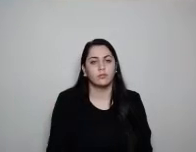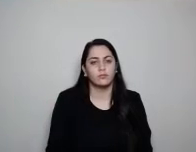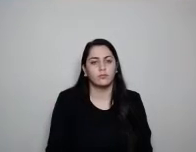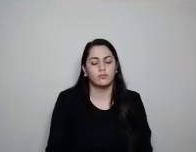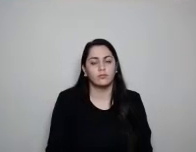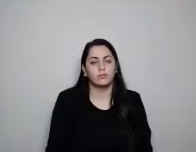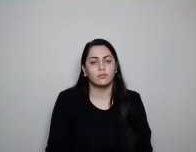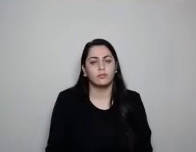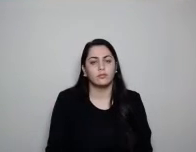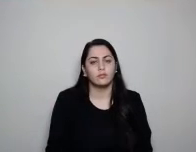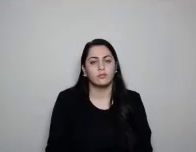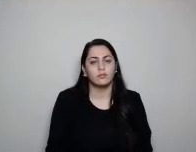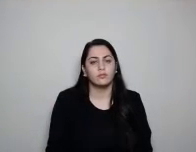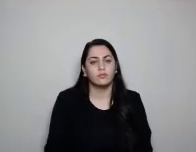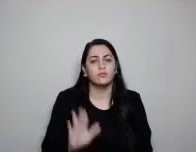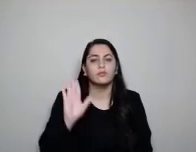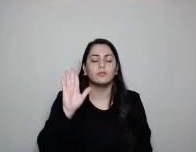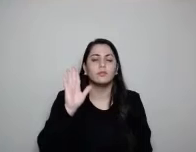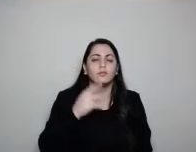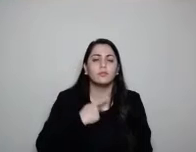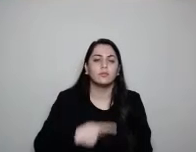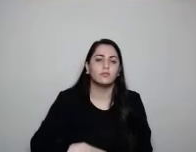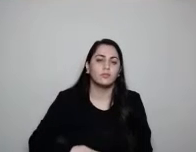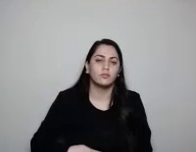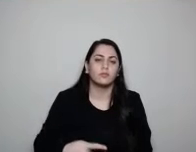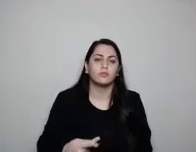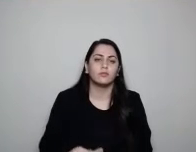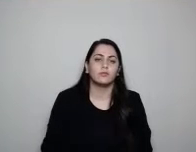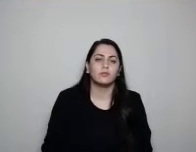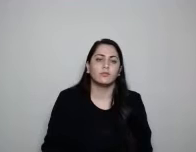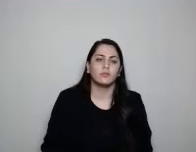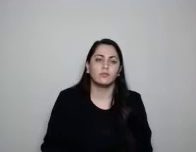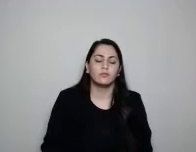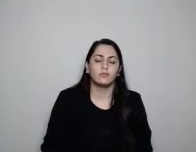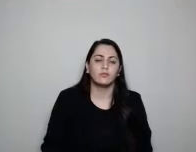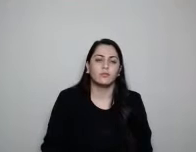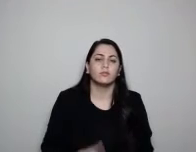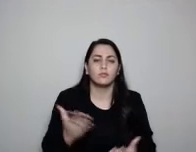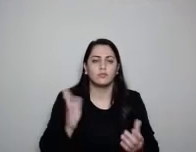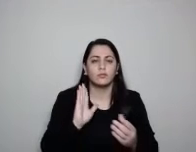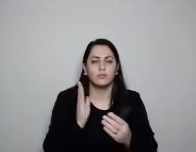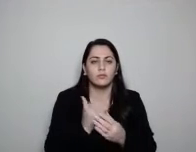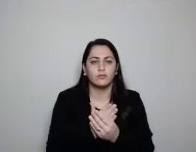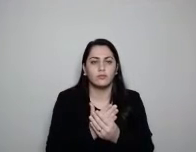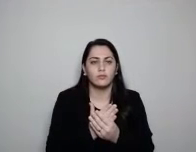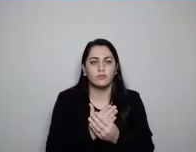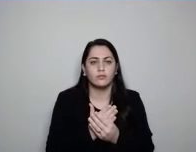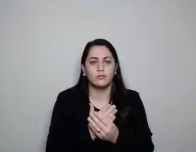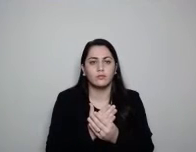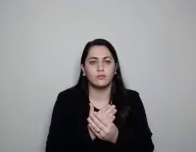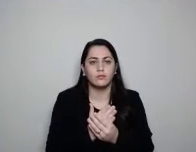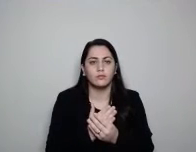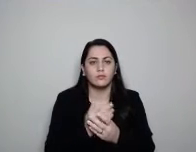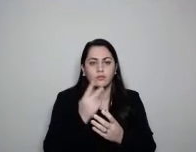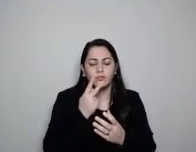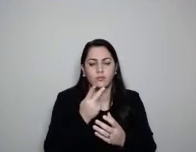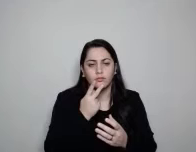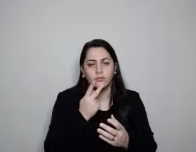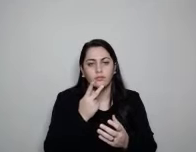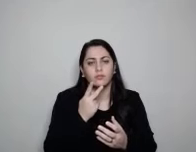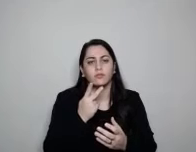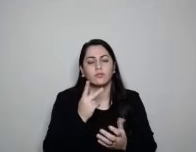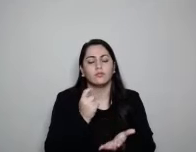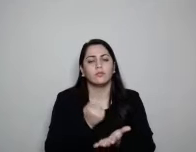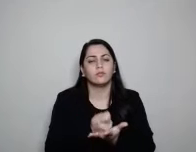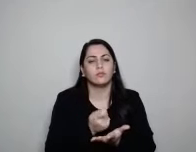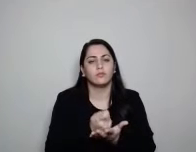Senhor presidente? Pois não. Esses processos que tratam dessa imposição de multa pelo